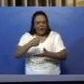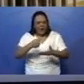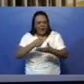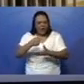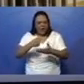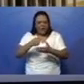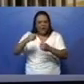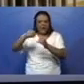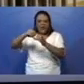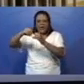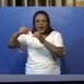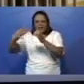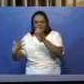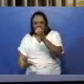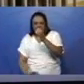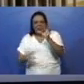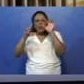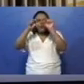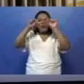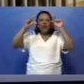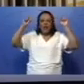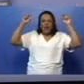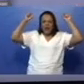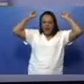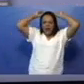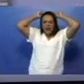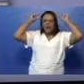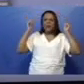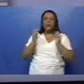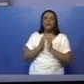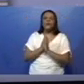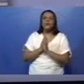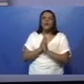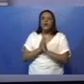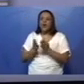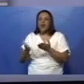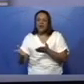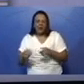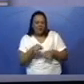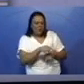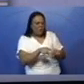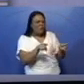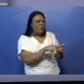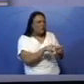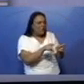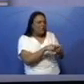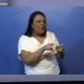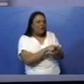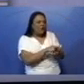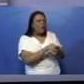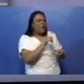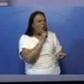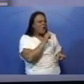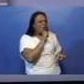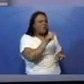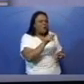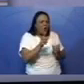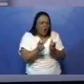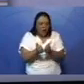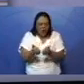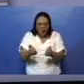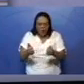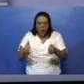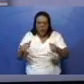exemplo de arquitetura grega, tá bom? Bom, aqui também nós temos outro exemplo de esculturas.